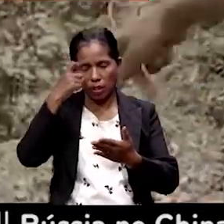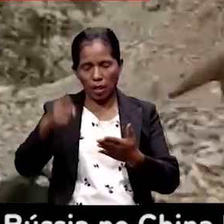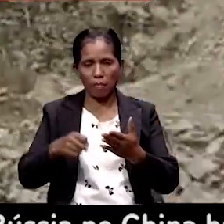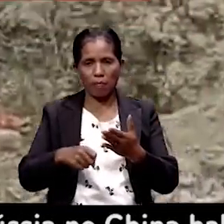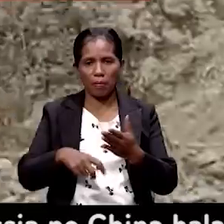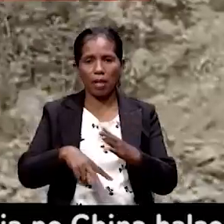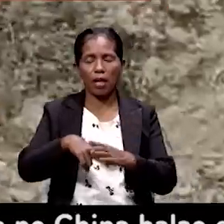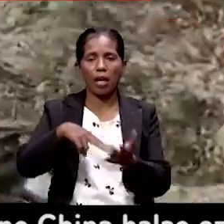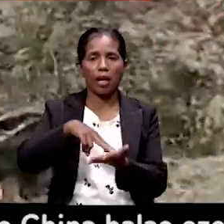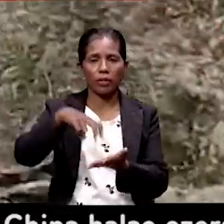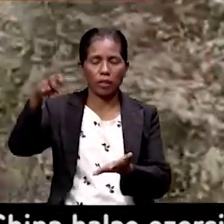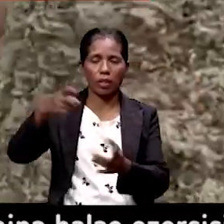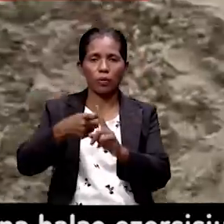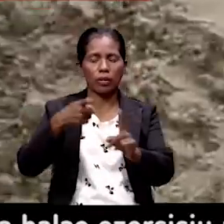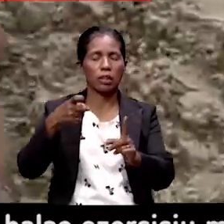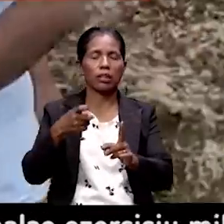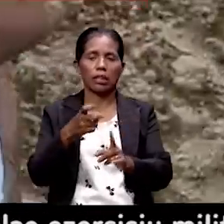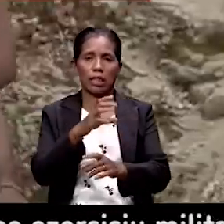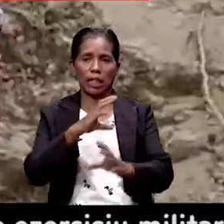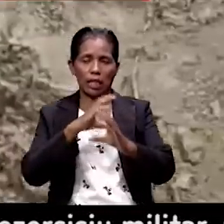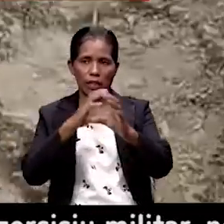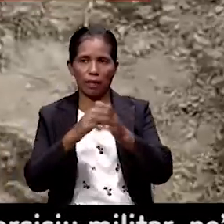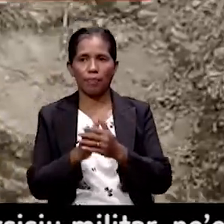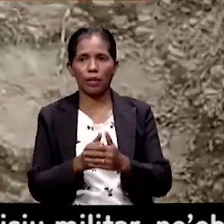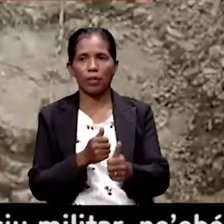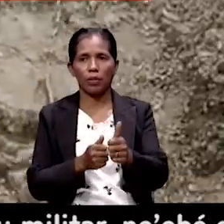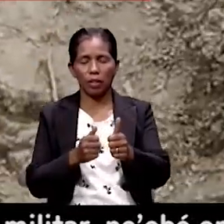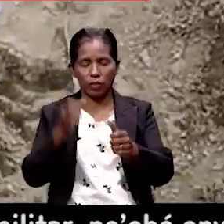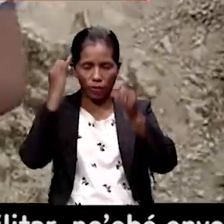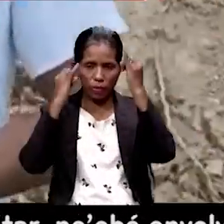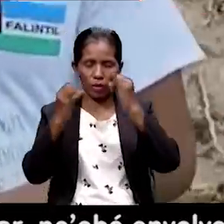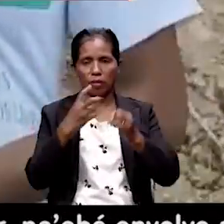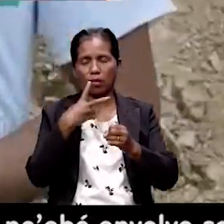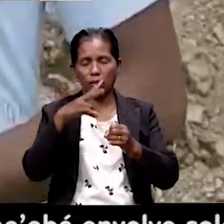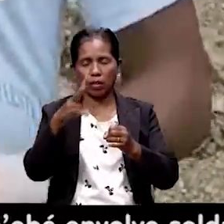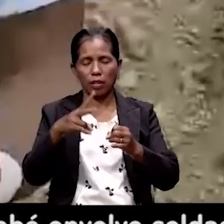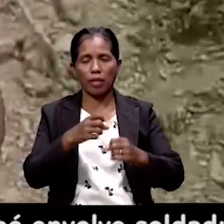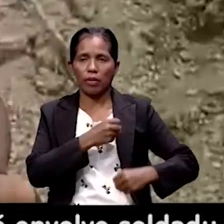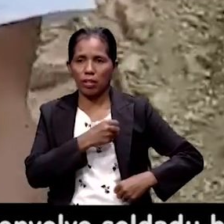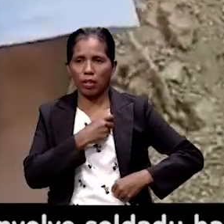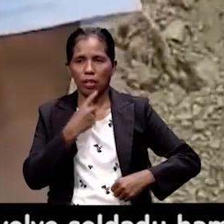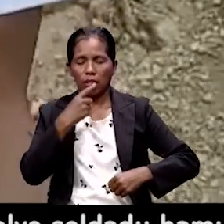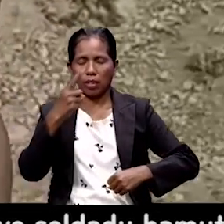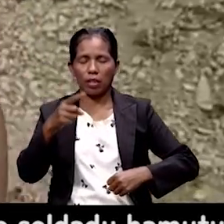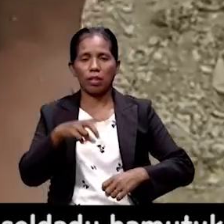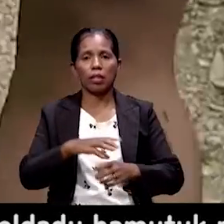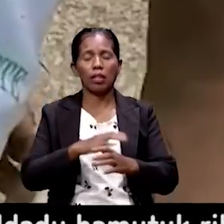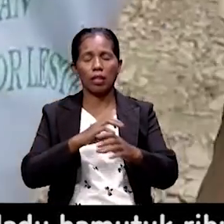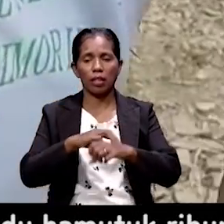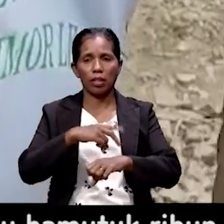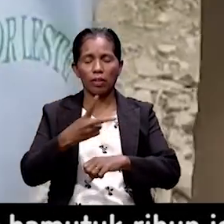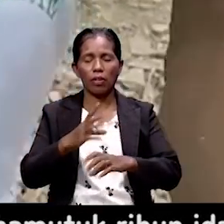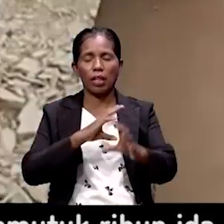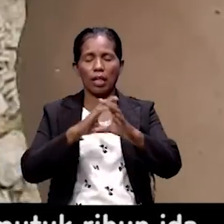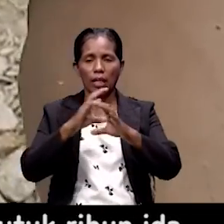husi kereta. Tur informasaun nebe mak ZMN acessa husi relasaun publika FFD Teli katak. Acidente ne acontece o anhira